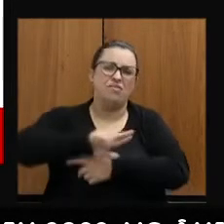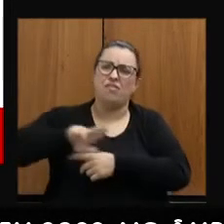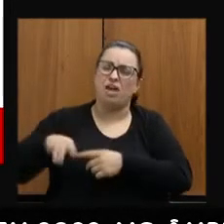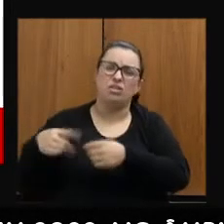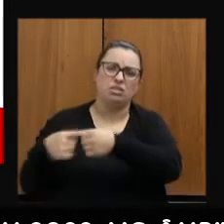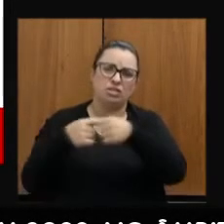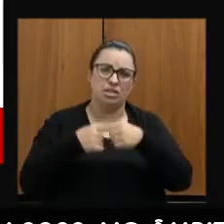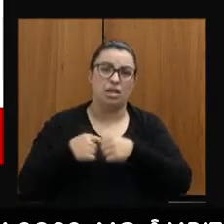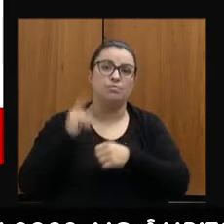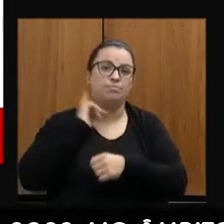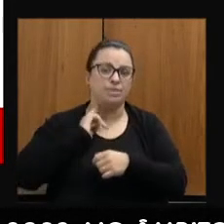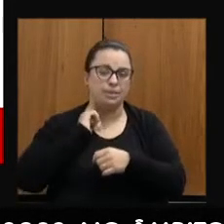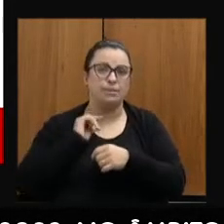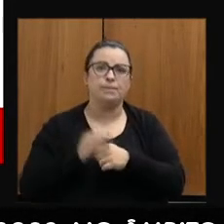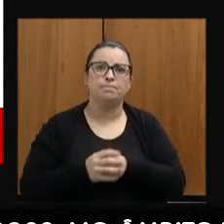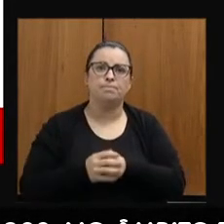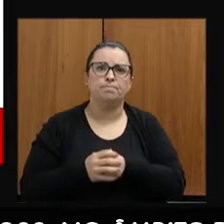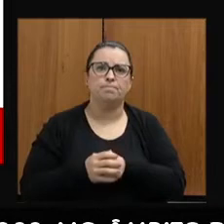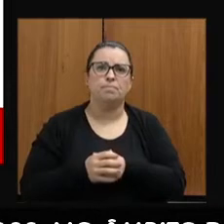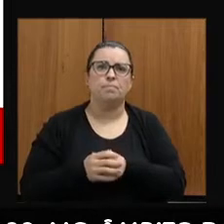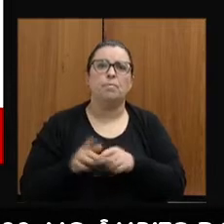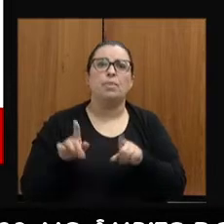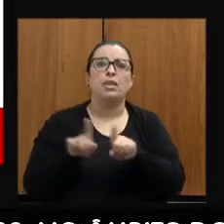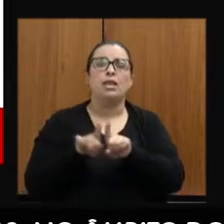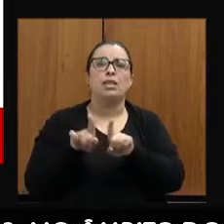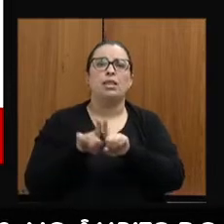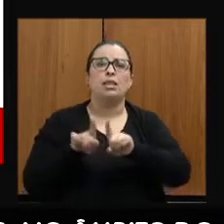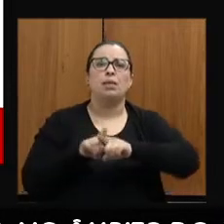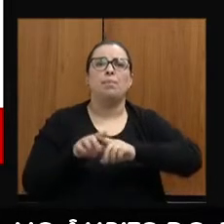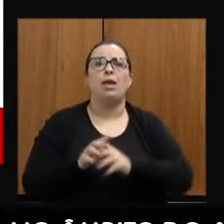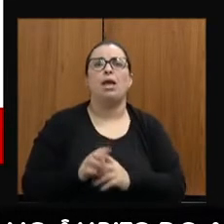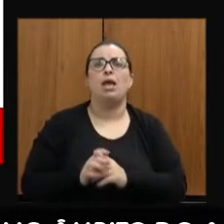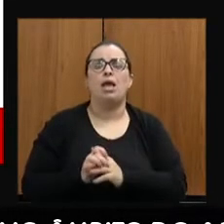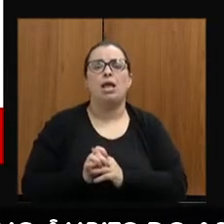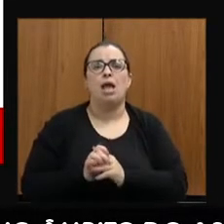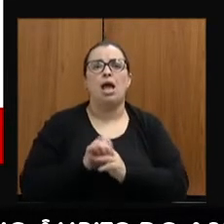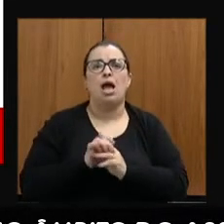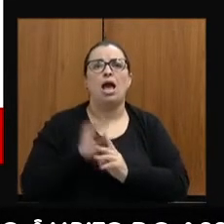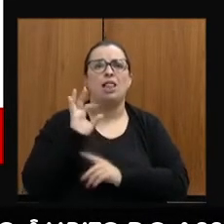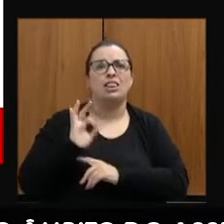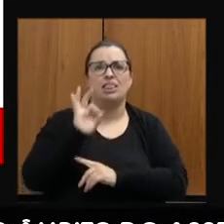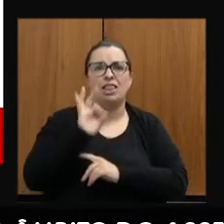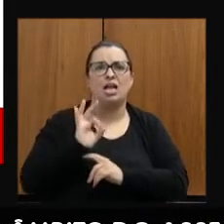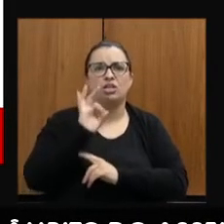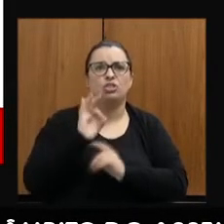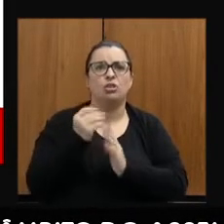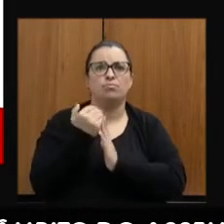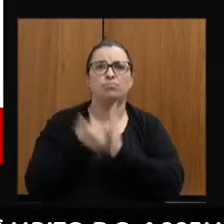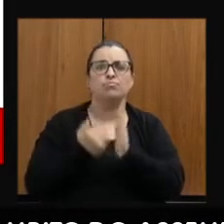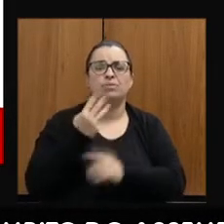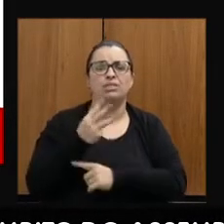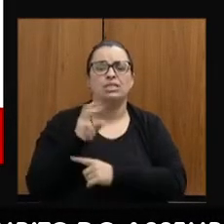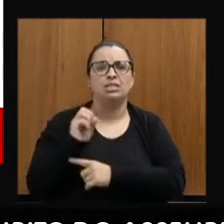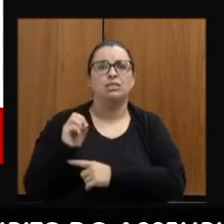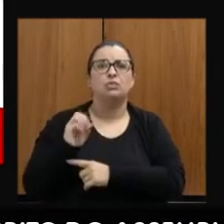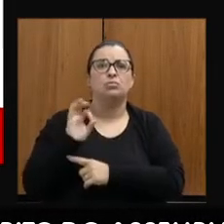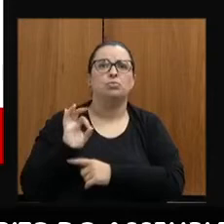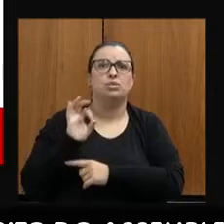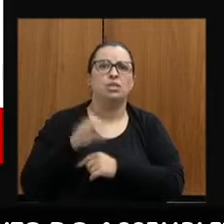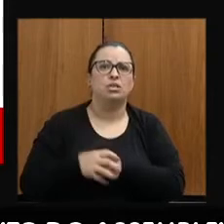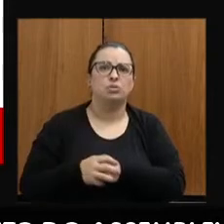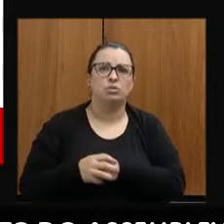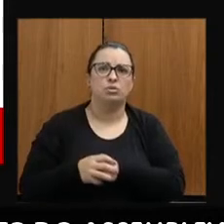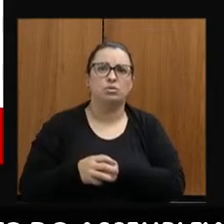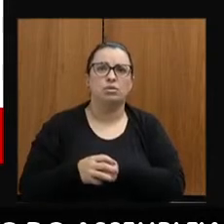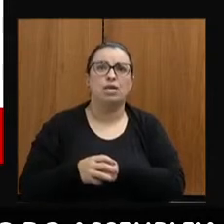e também a baixa contável aumentou mais de trezentos por cento na vamos seguir é bom falando aqui